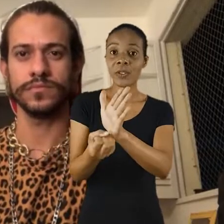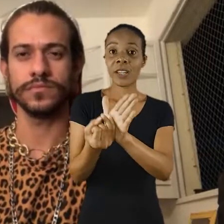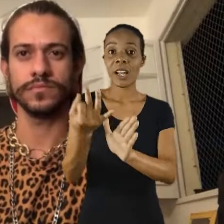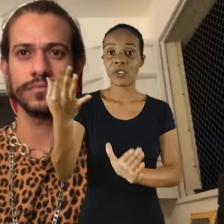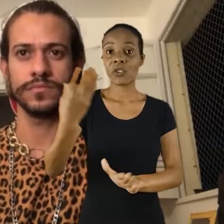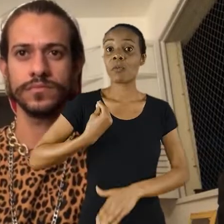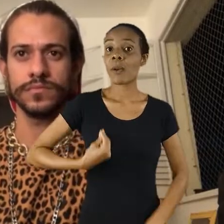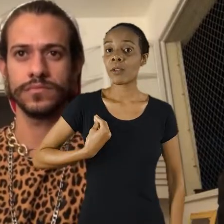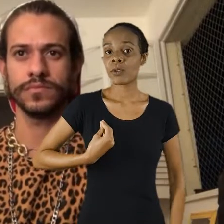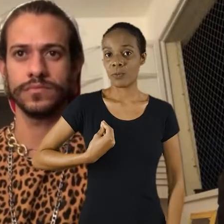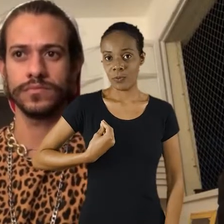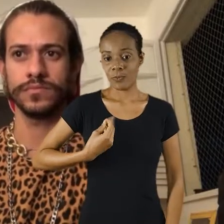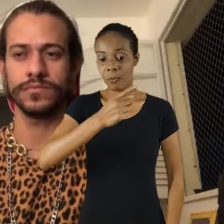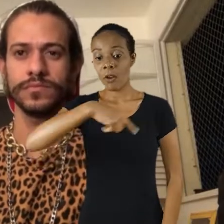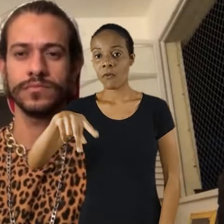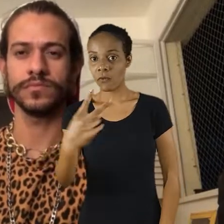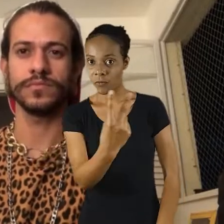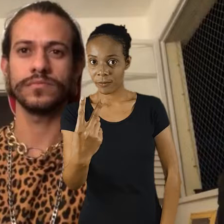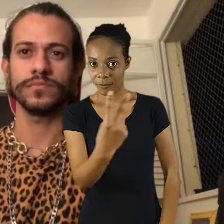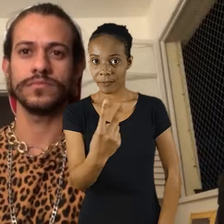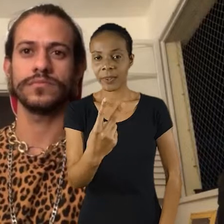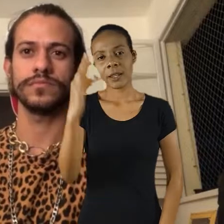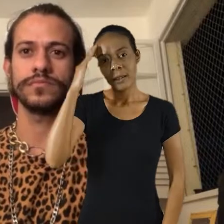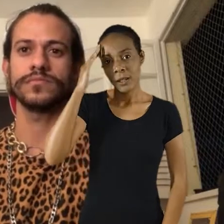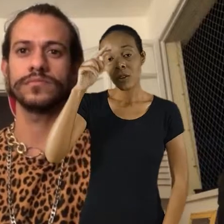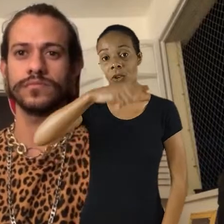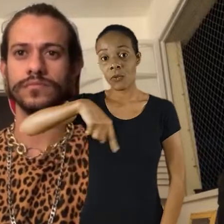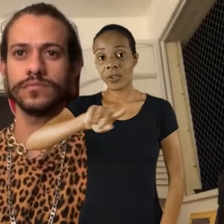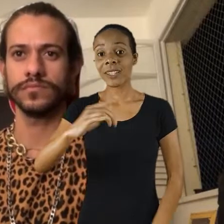criativos de vocês, entendendo, claro, que vocês são artistas